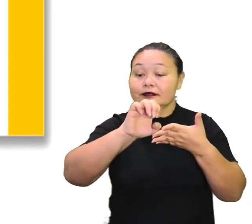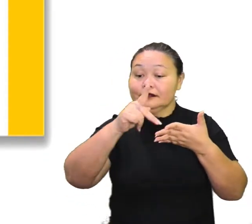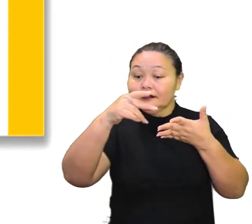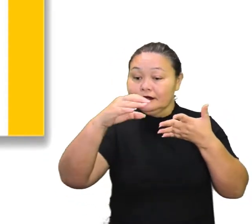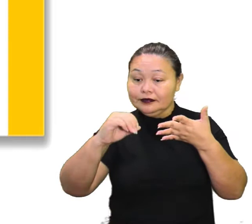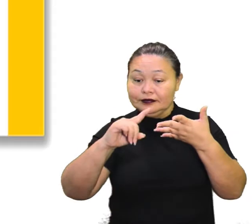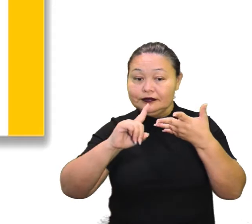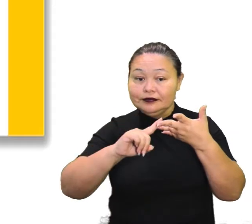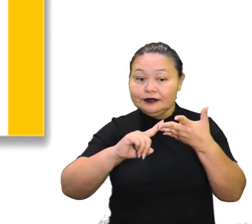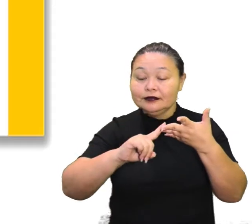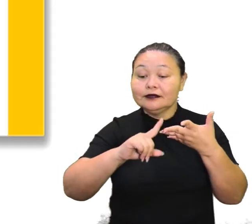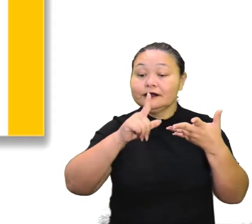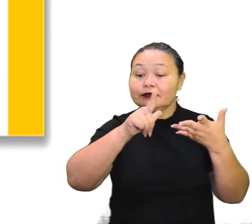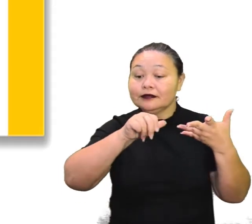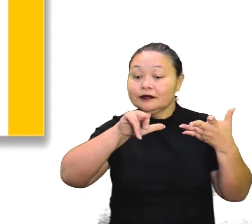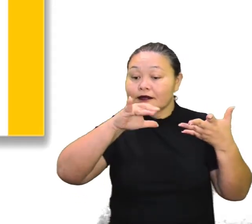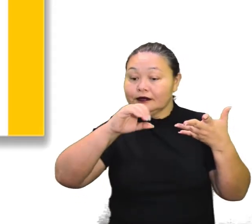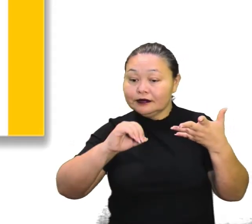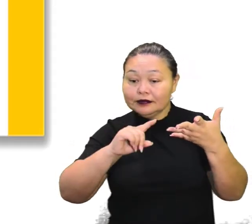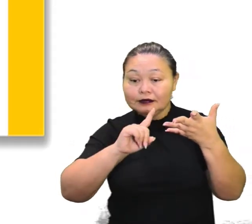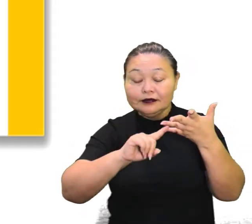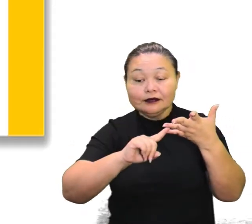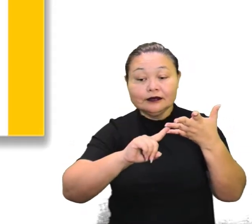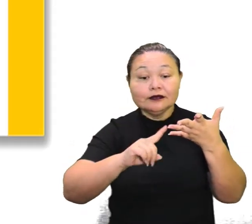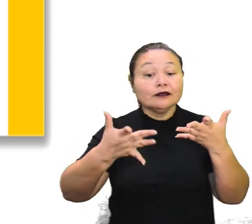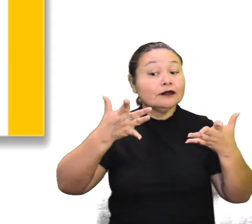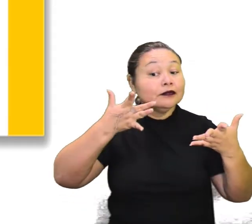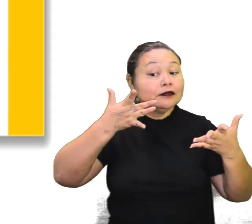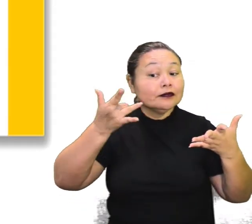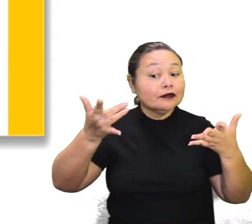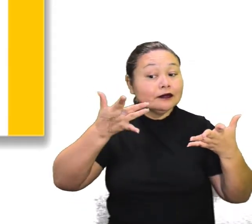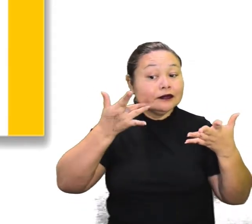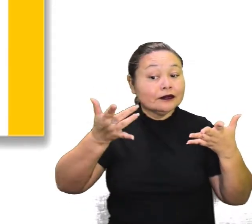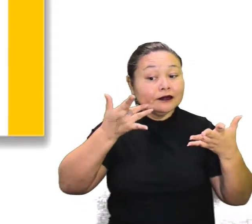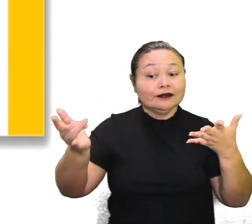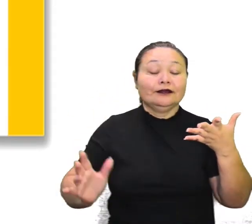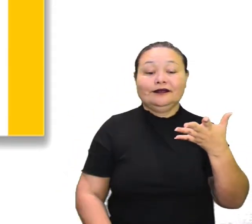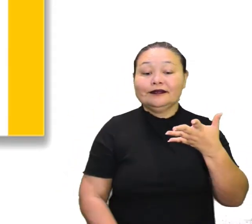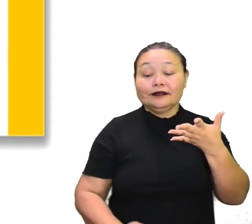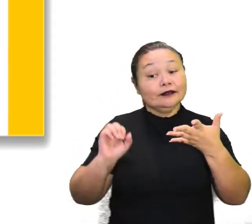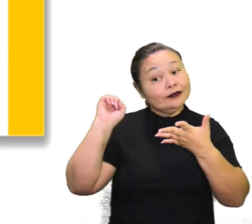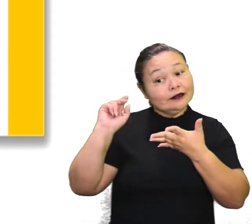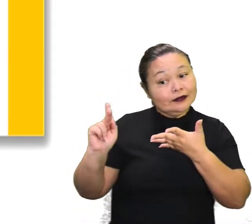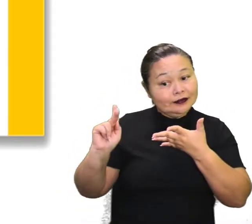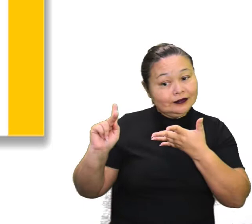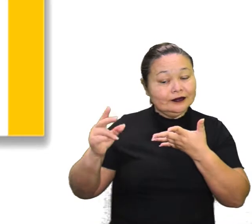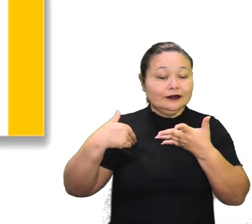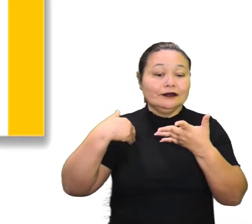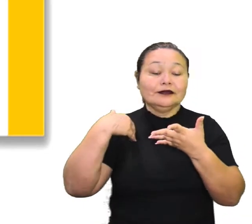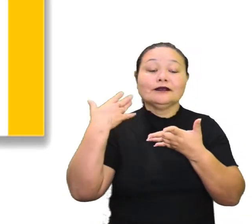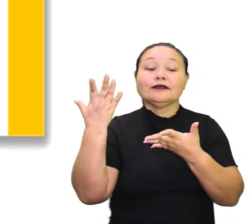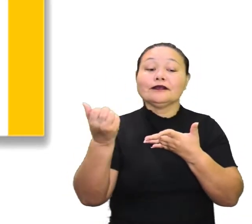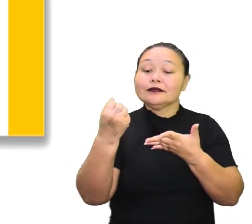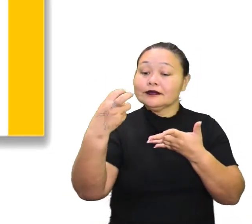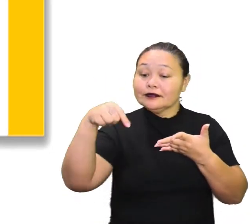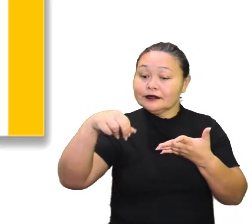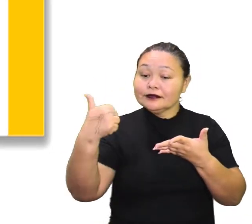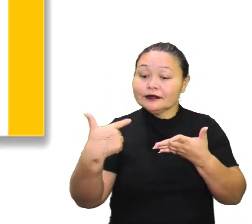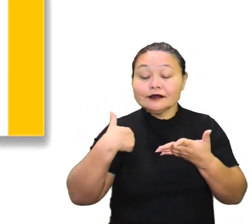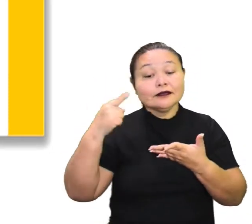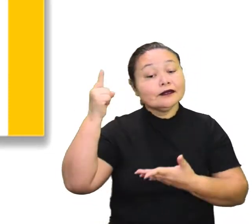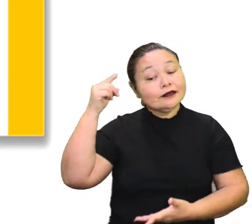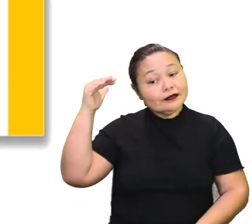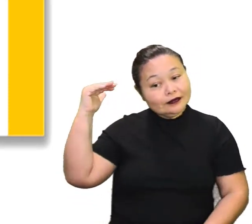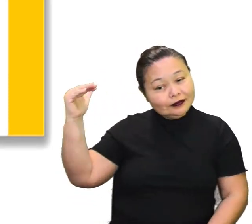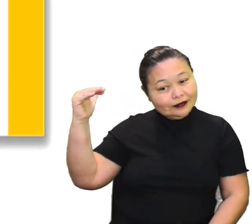Gênero épico, gênero lírico e gênero dramático, ok? Então, na aula 13.1, nós